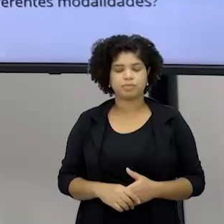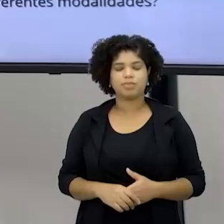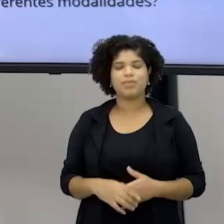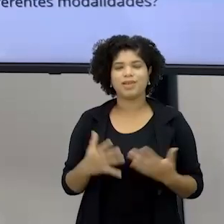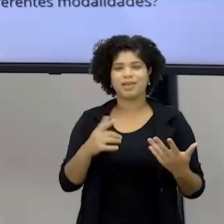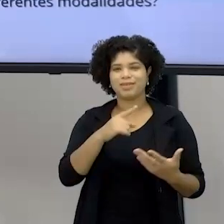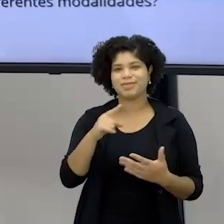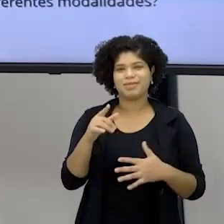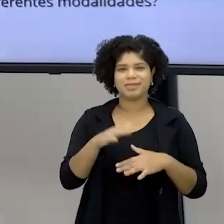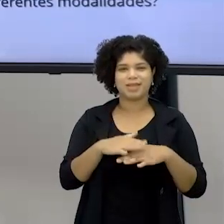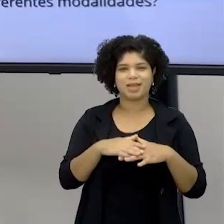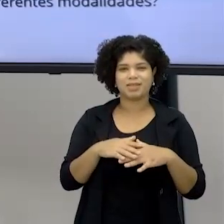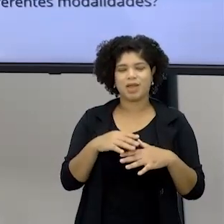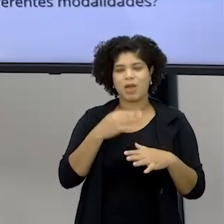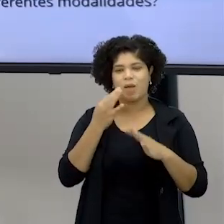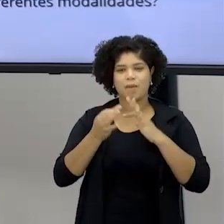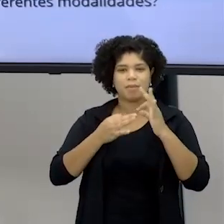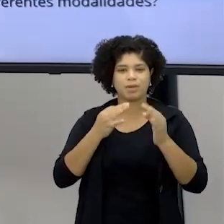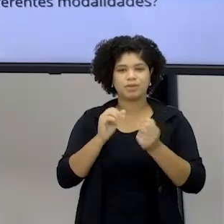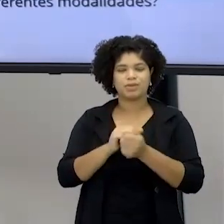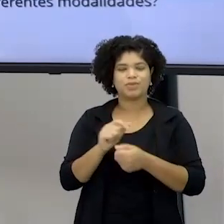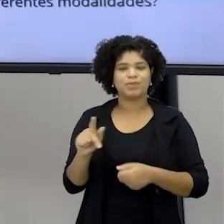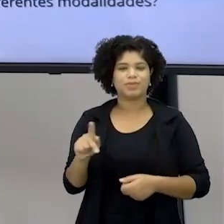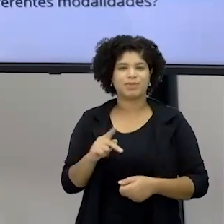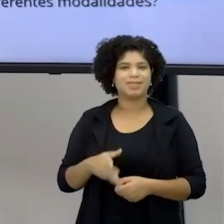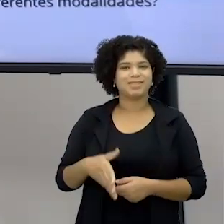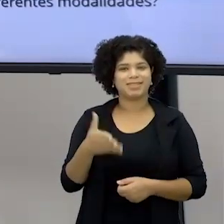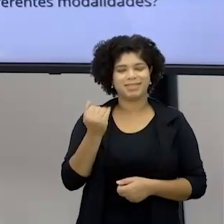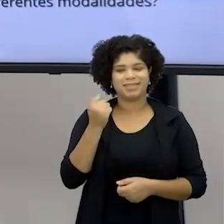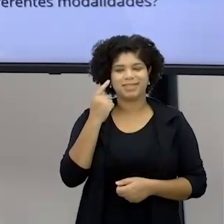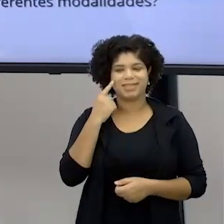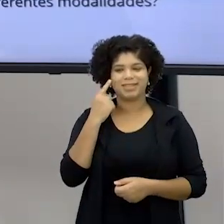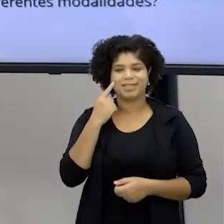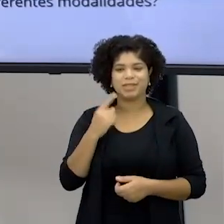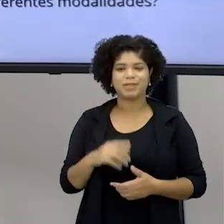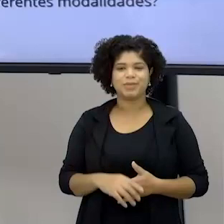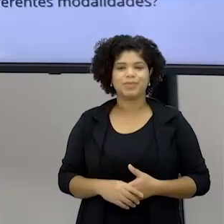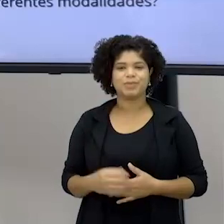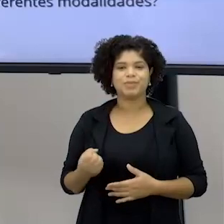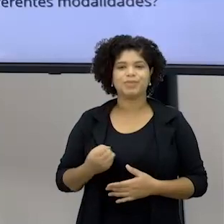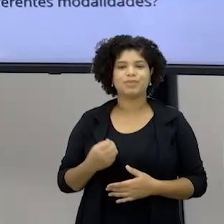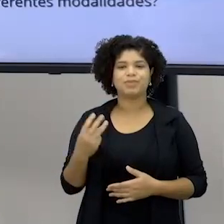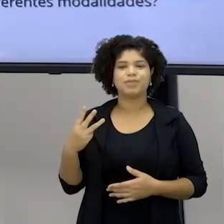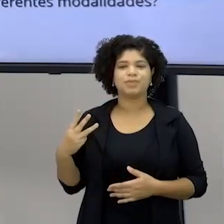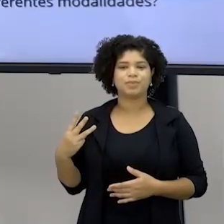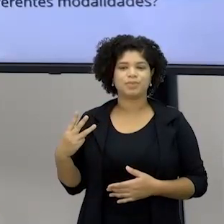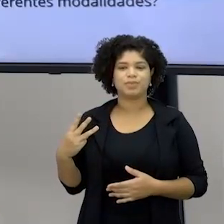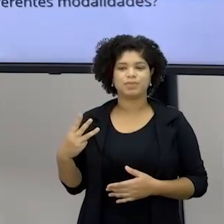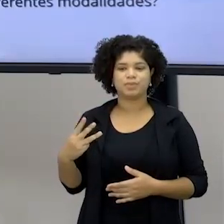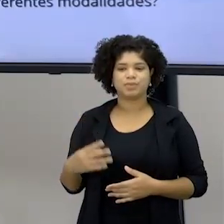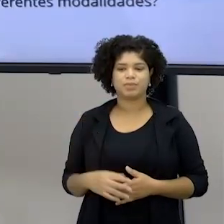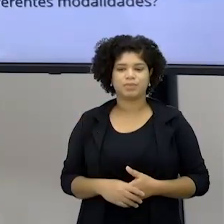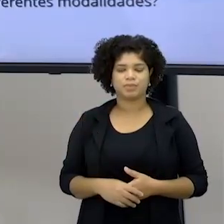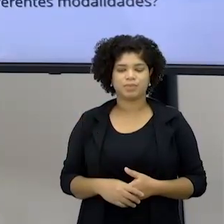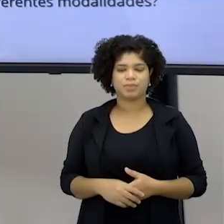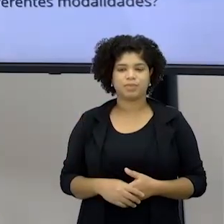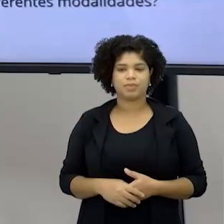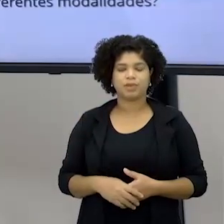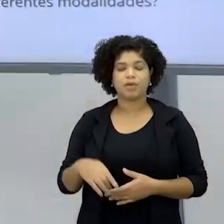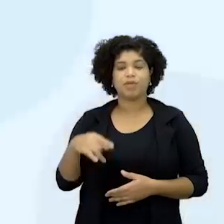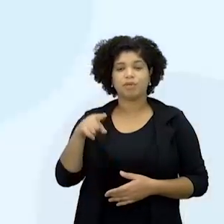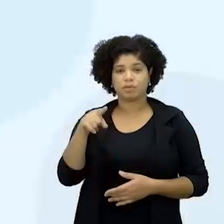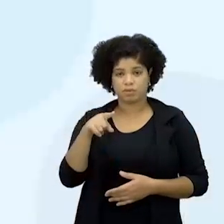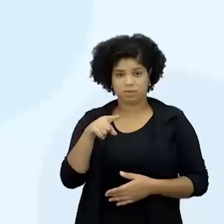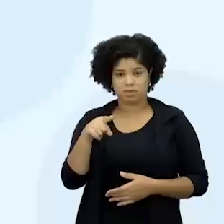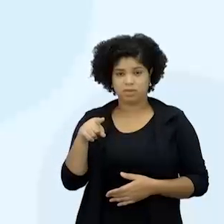vocês desenvolvam o trabalho junto aos professores. Então vamos lá para a questão norteadora 3. Você conhece